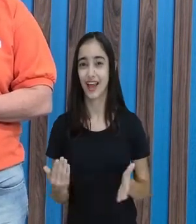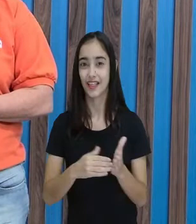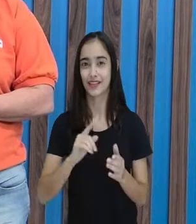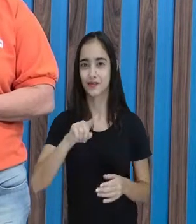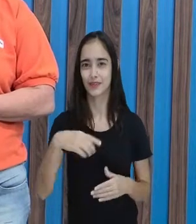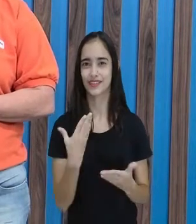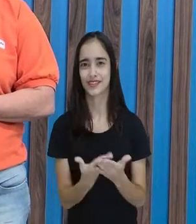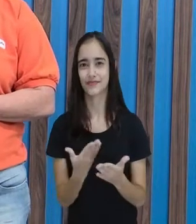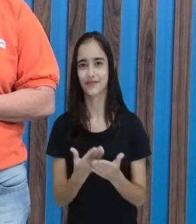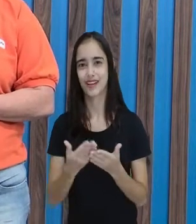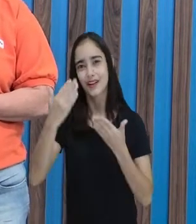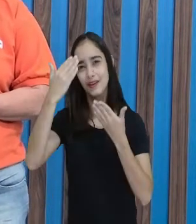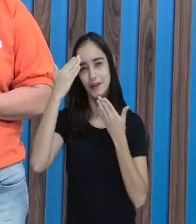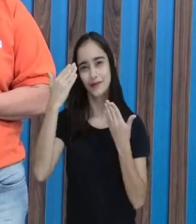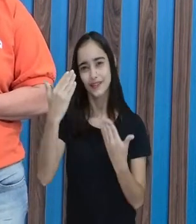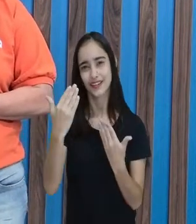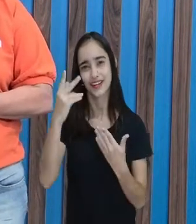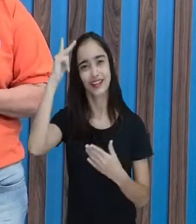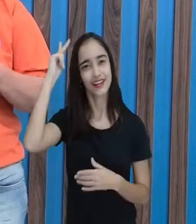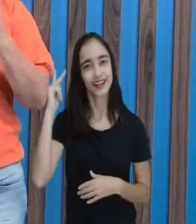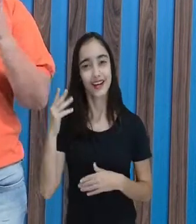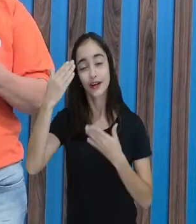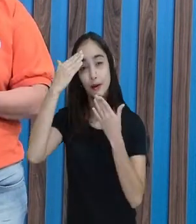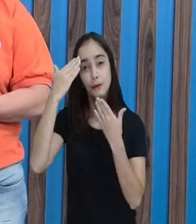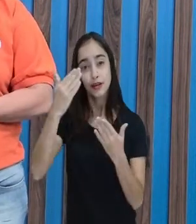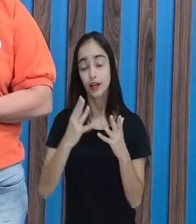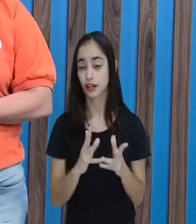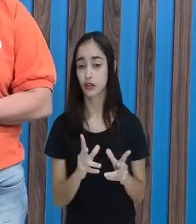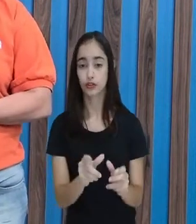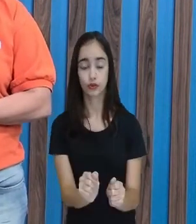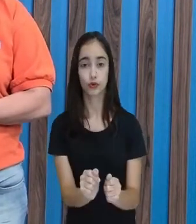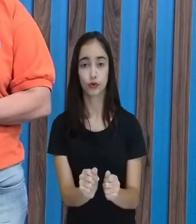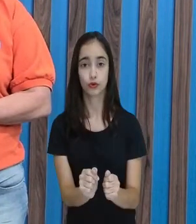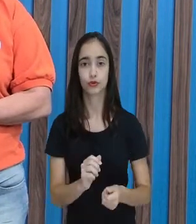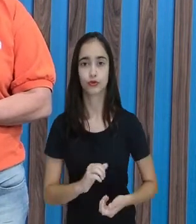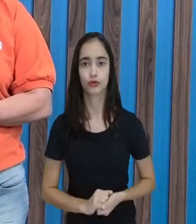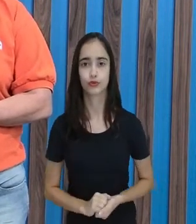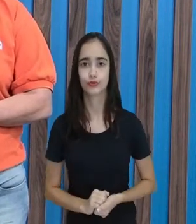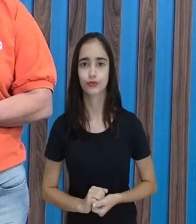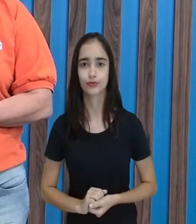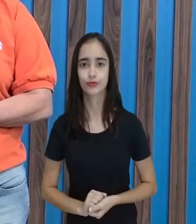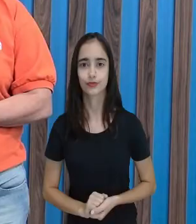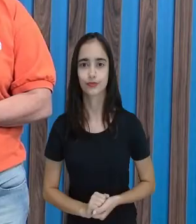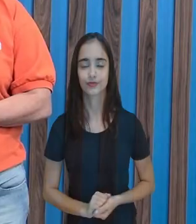Até a próxima aula. Obrigada, Karen. Obrigada aí aos meninos da técnica também.